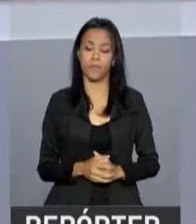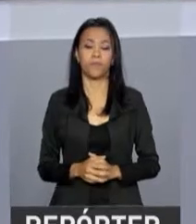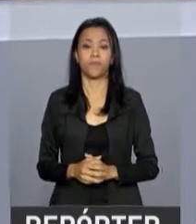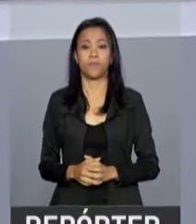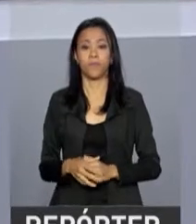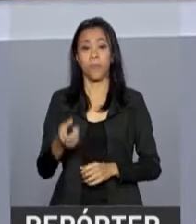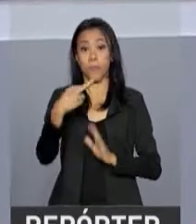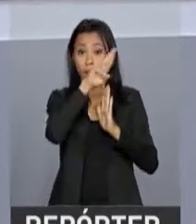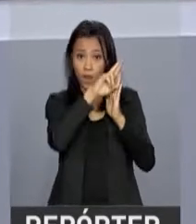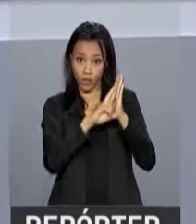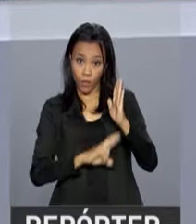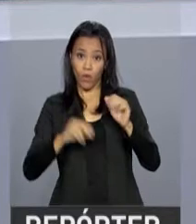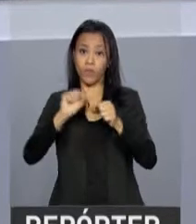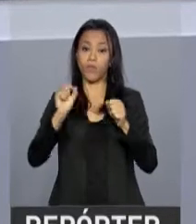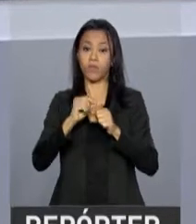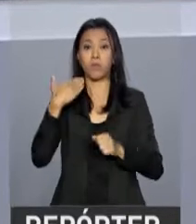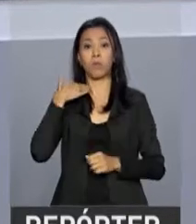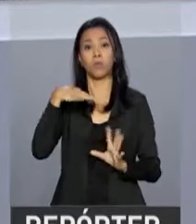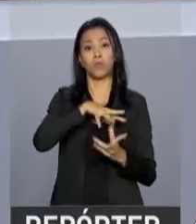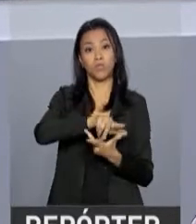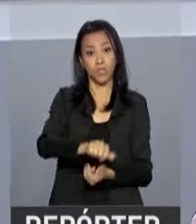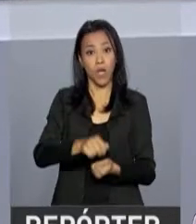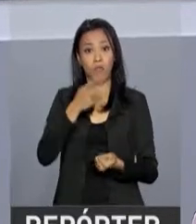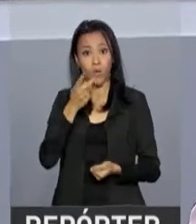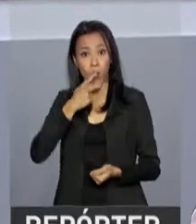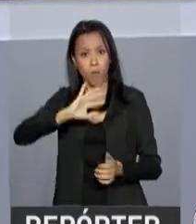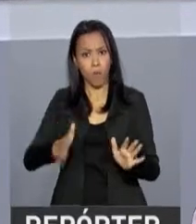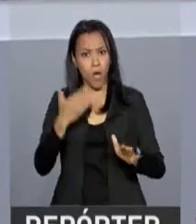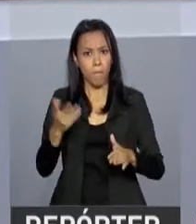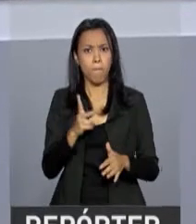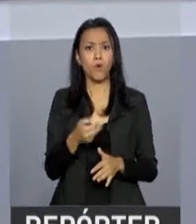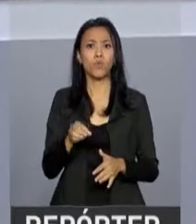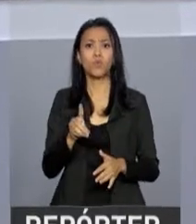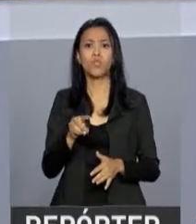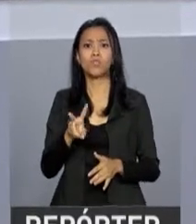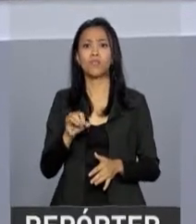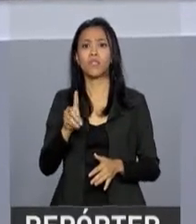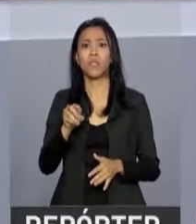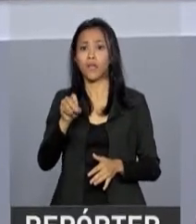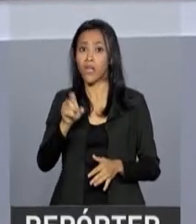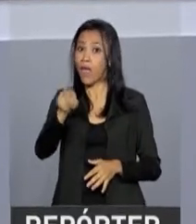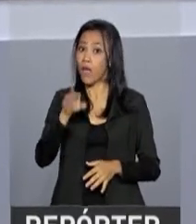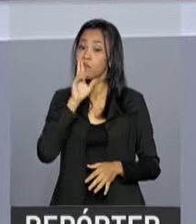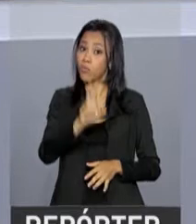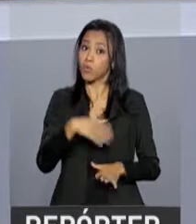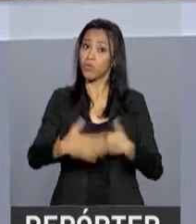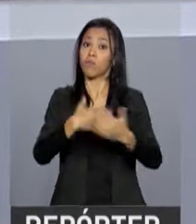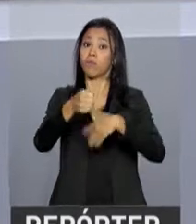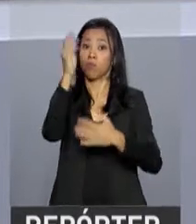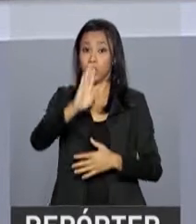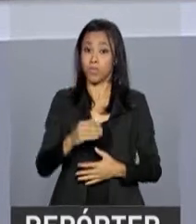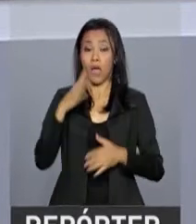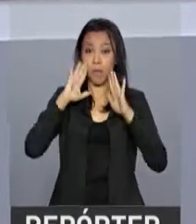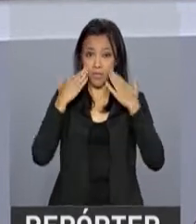um relatório feito pelo banco mundial afirma que a produtividade é a resposta para o crescimento do brasil durante a apresentação do estudo